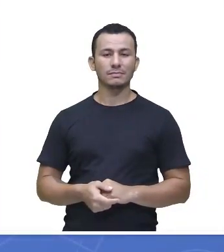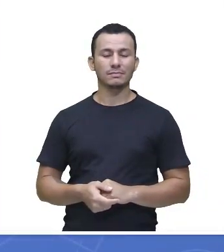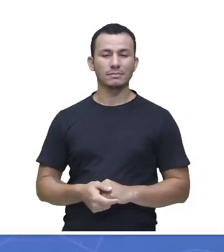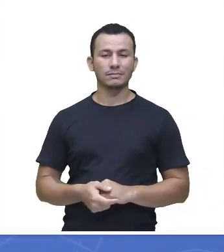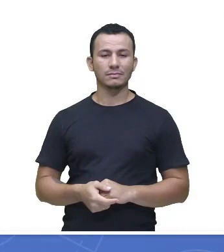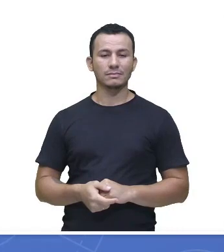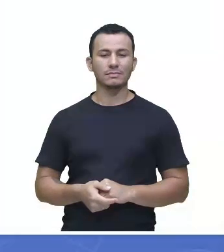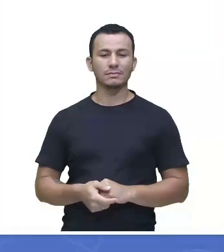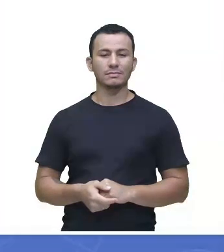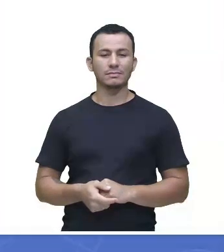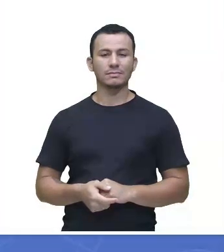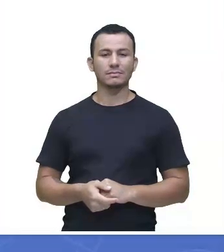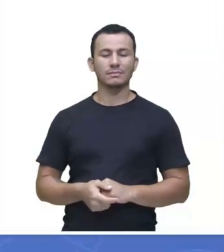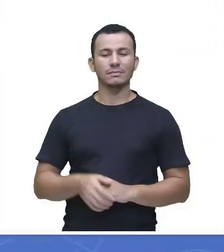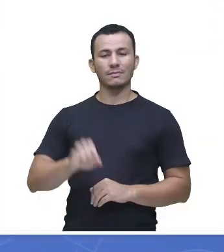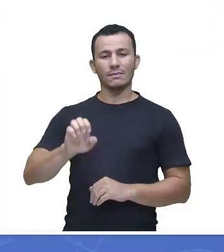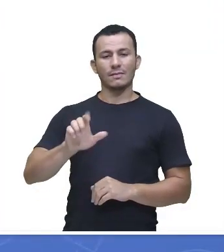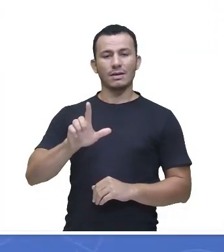Deixa-me ver.